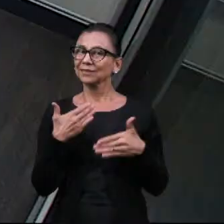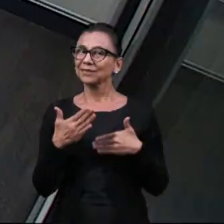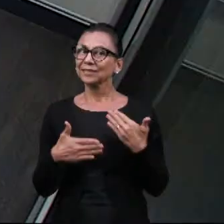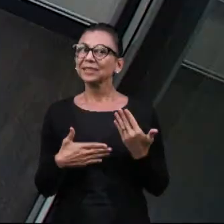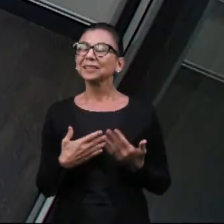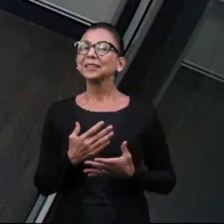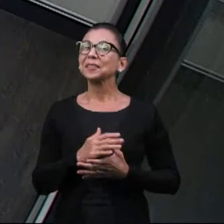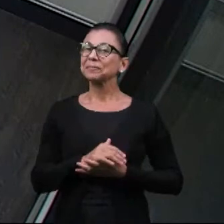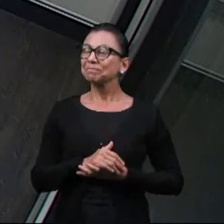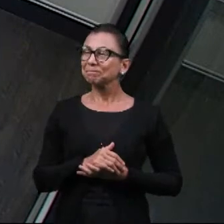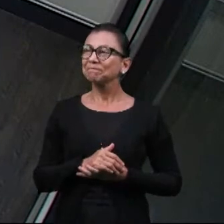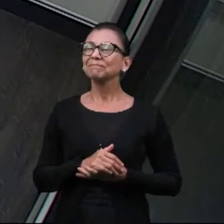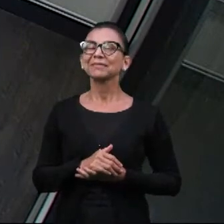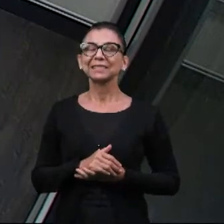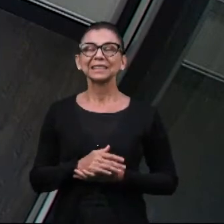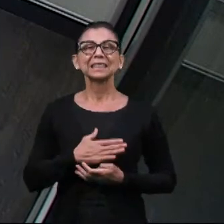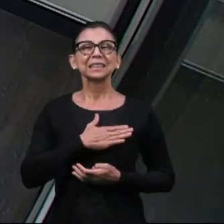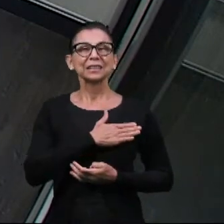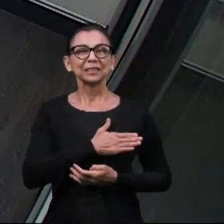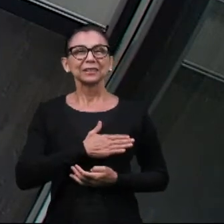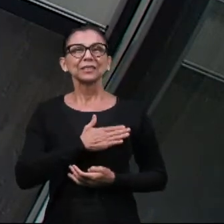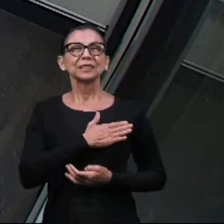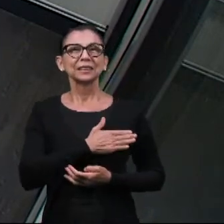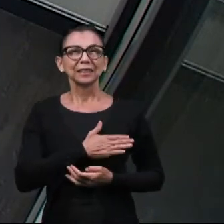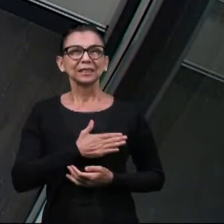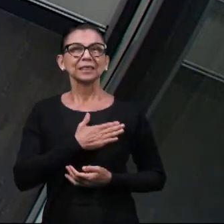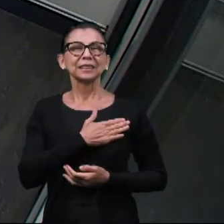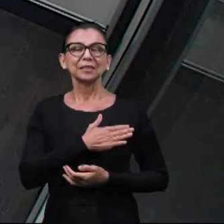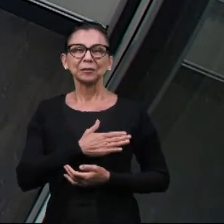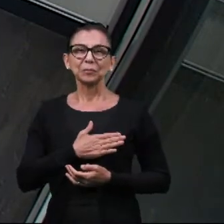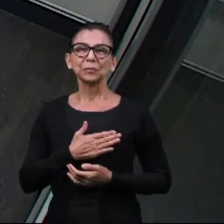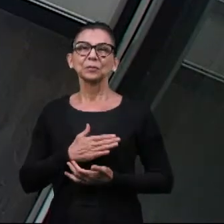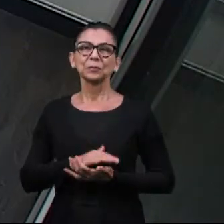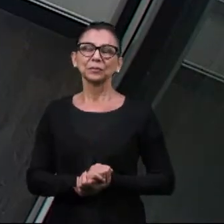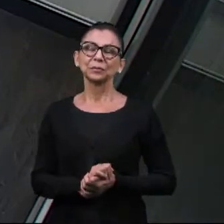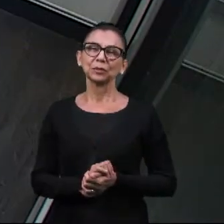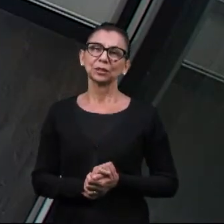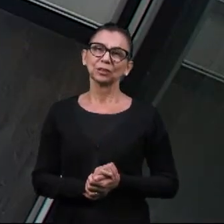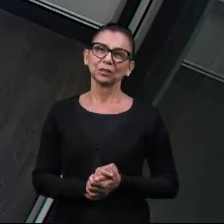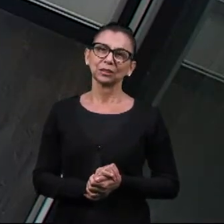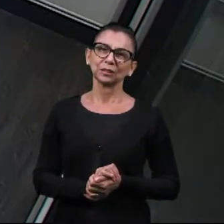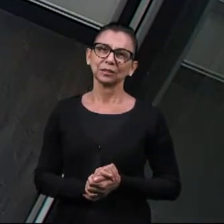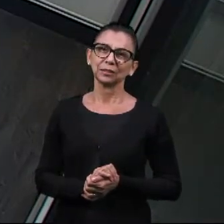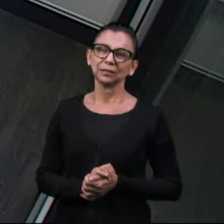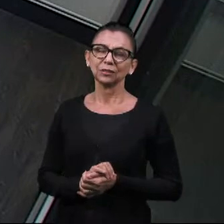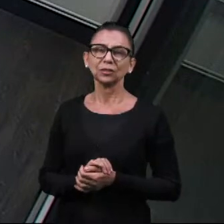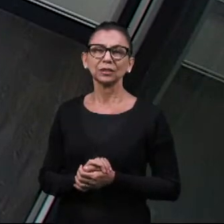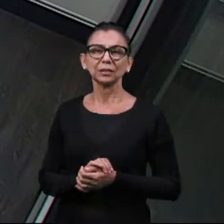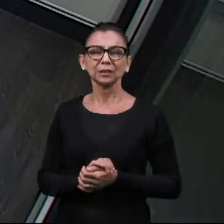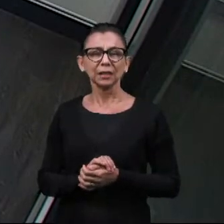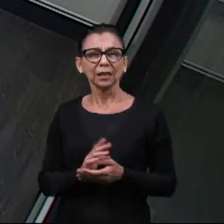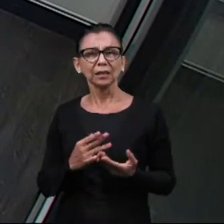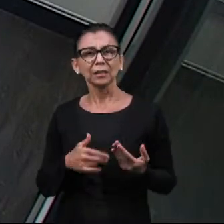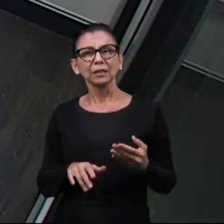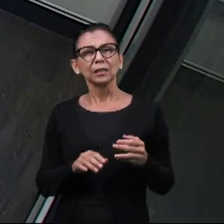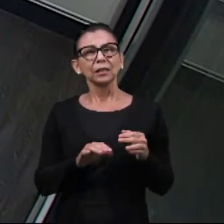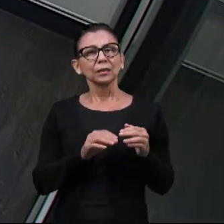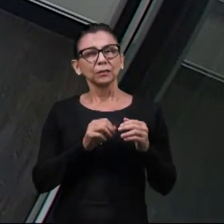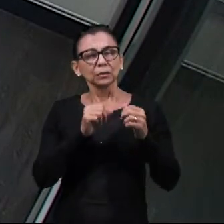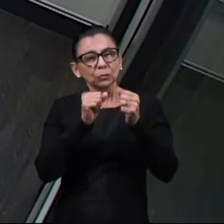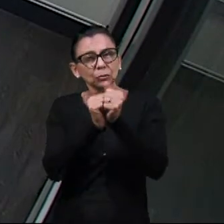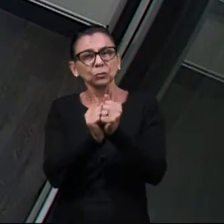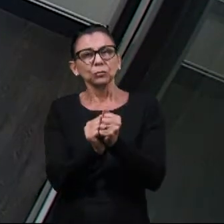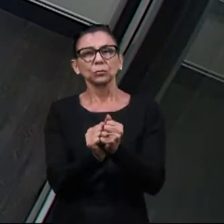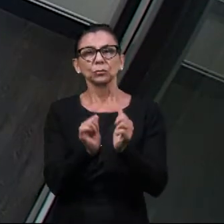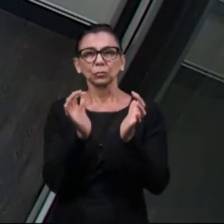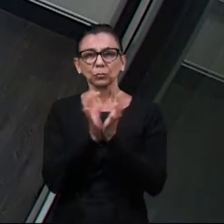Gostaríamos muito de trabalhar mais com esses, com os professores que incansáveis, né?